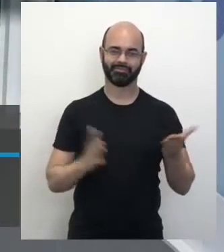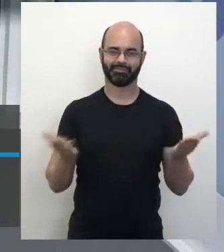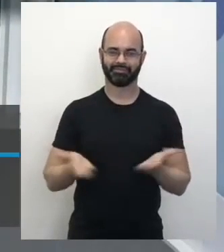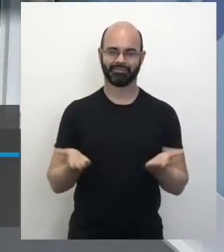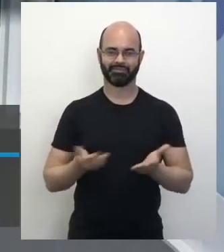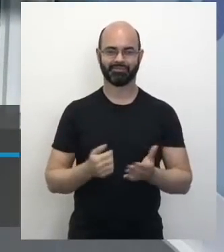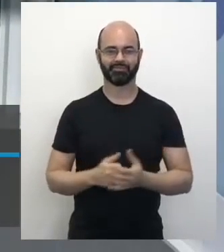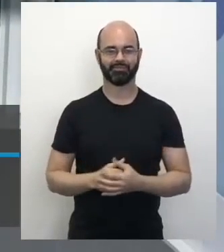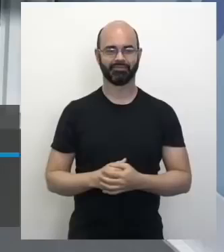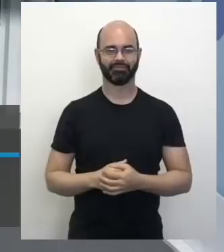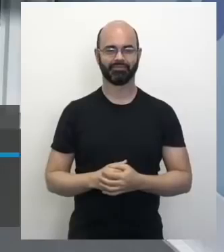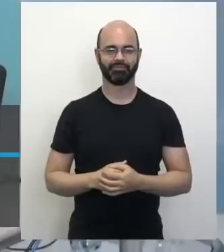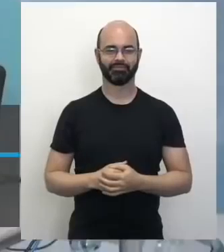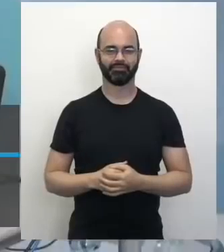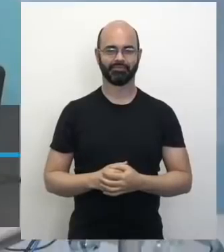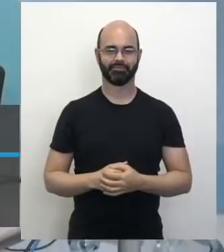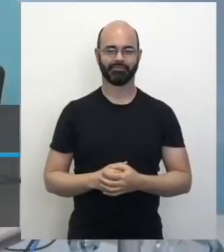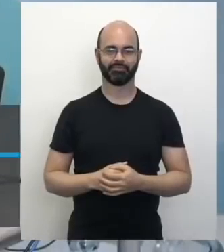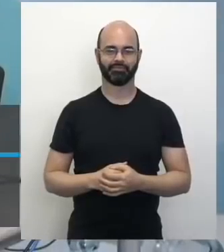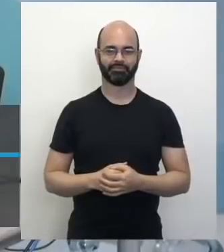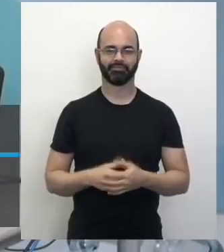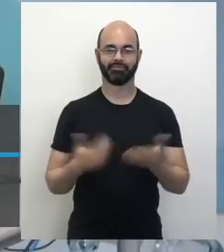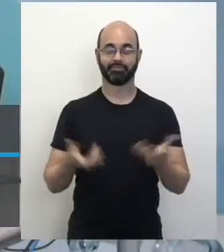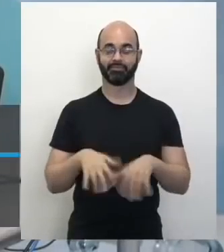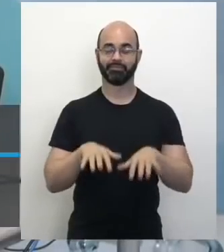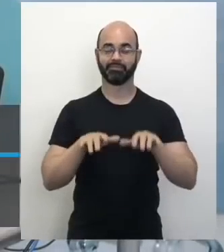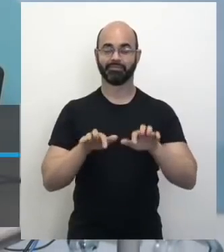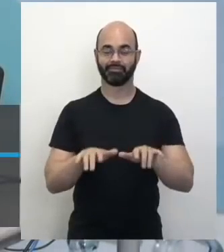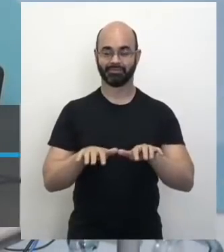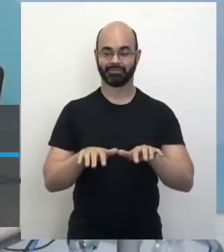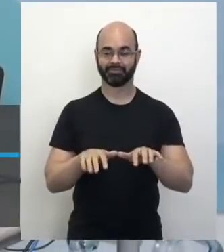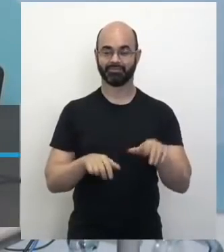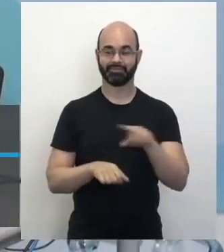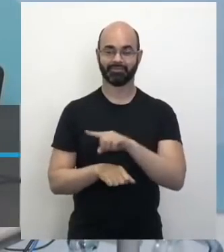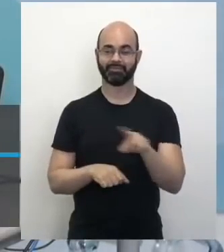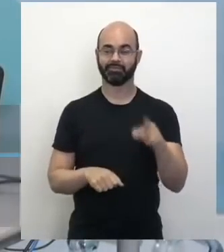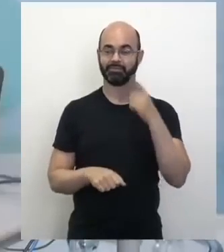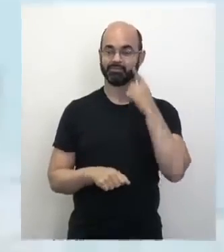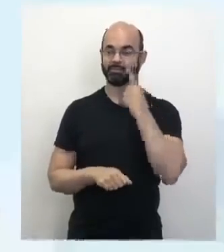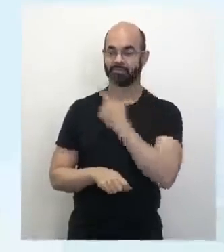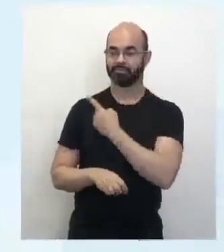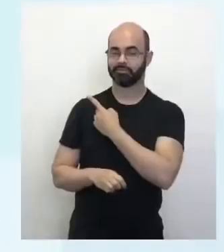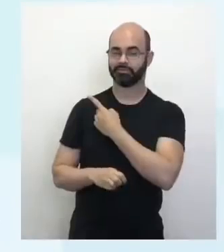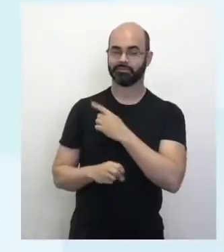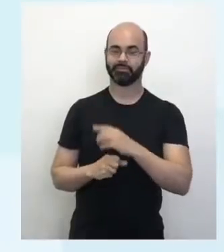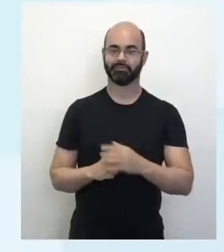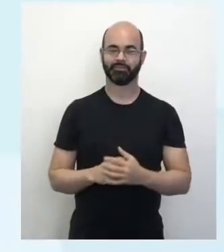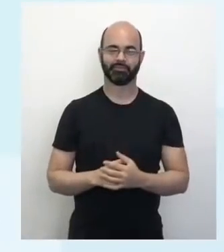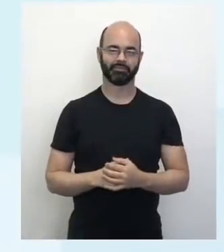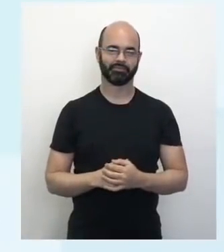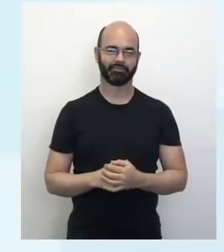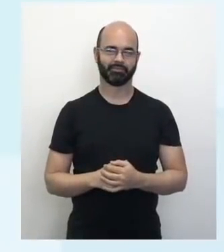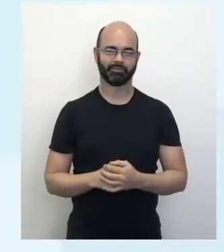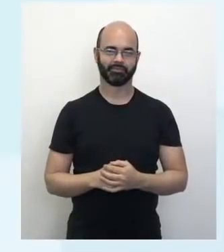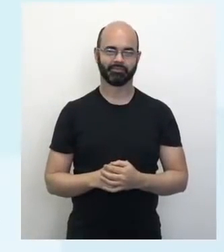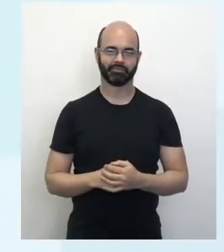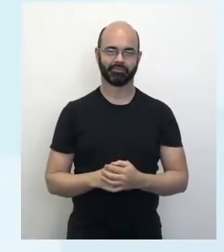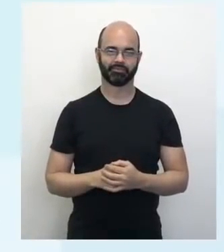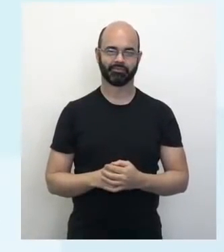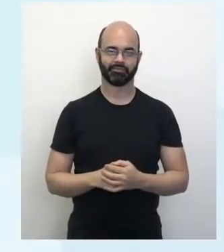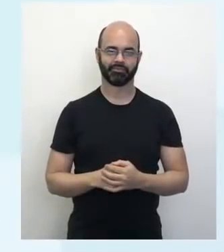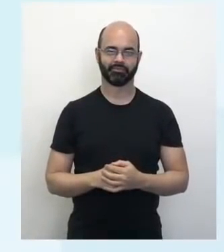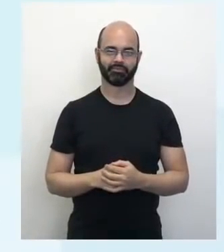lá, galerinha. Agora é hora de dedinho no teclado. Observe a pirâmide